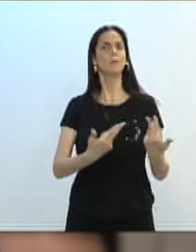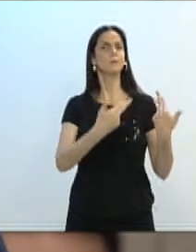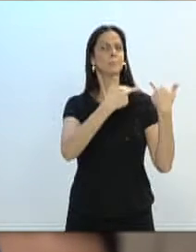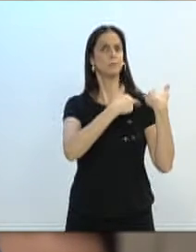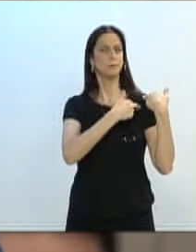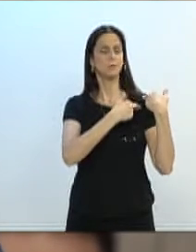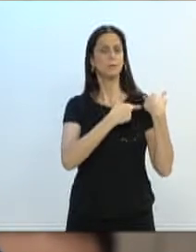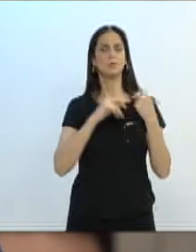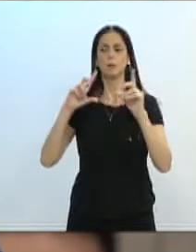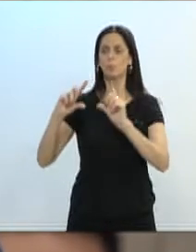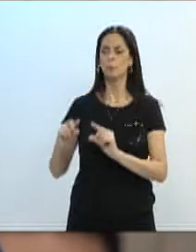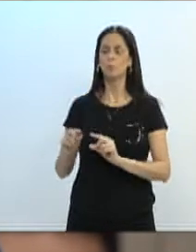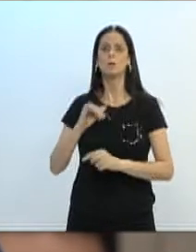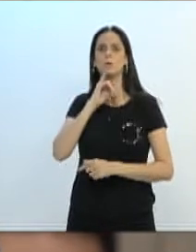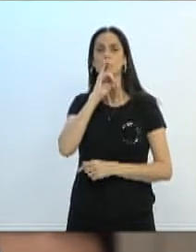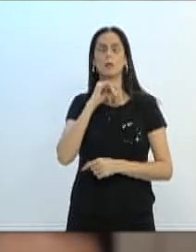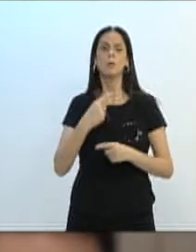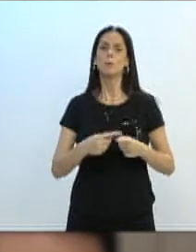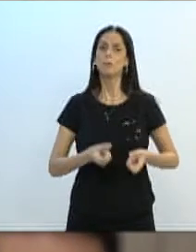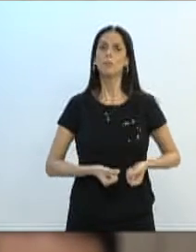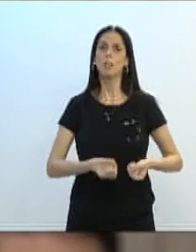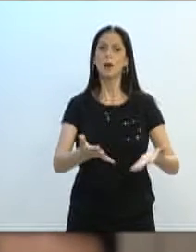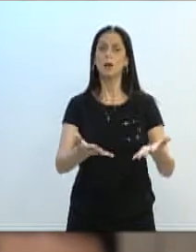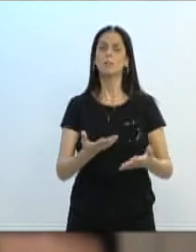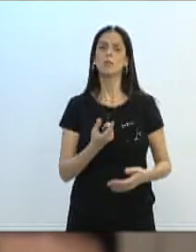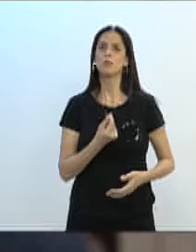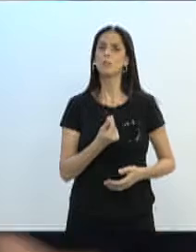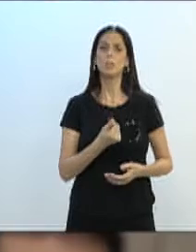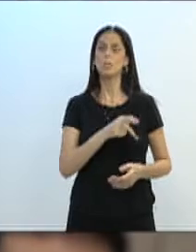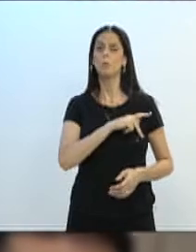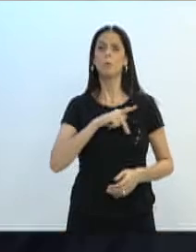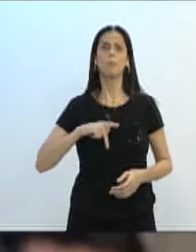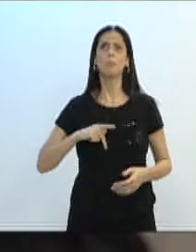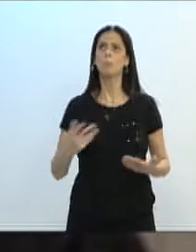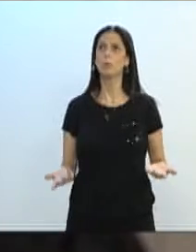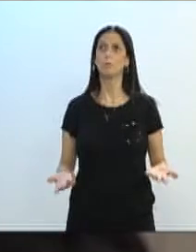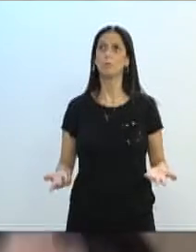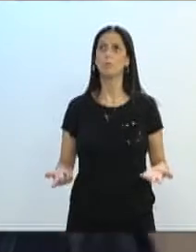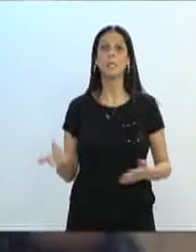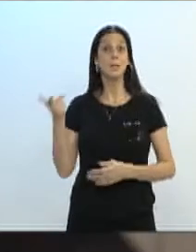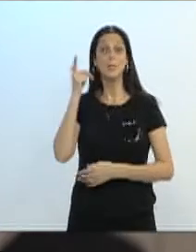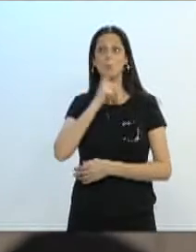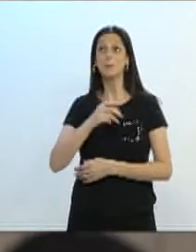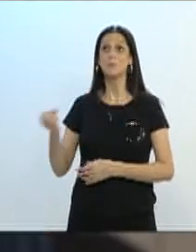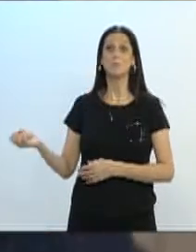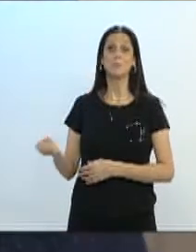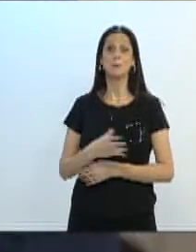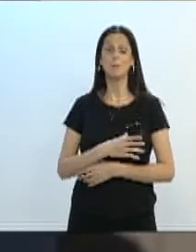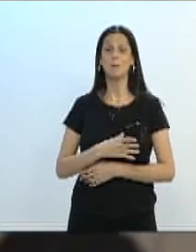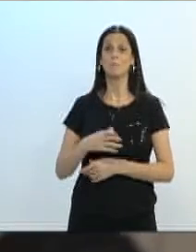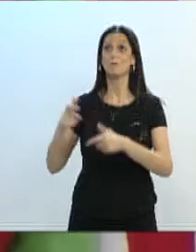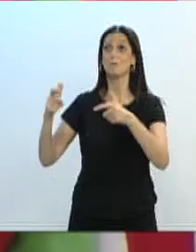fazer com que quem desperdiça recurso público pague por um novo recurso da Secretaria de Saúde. Fica como sugestão.